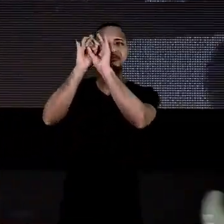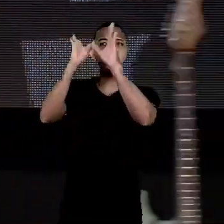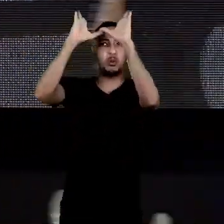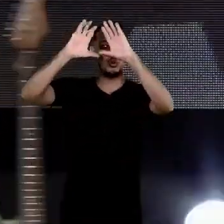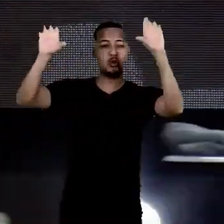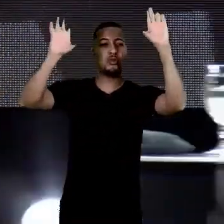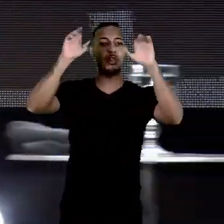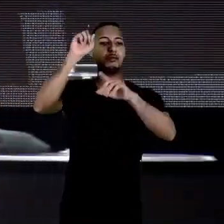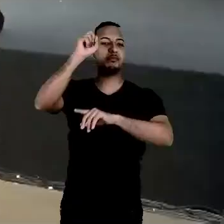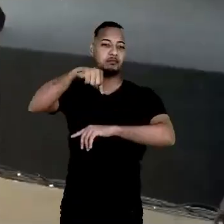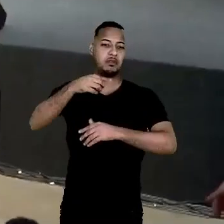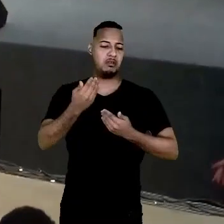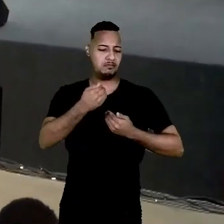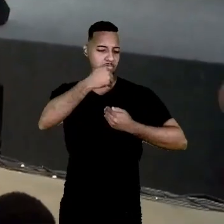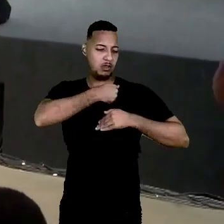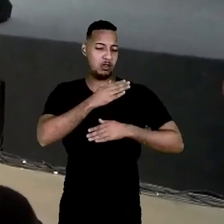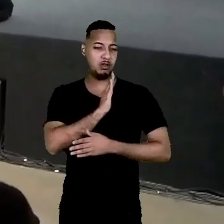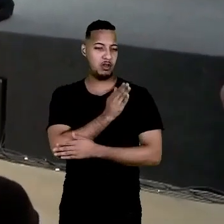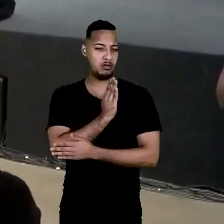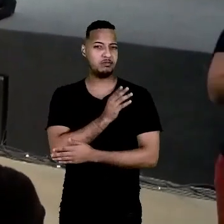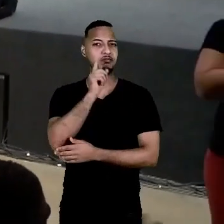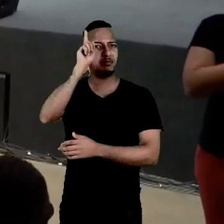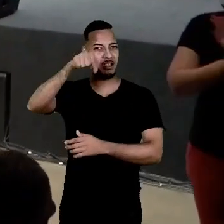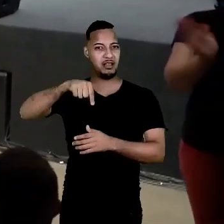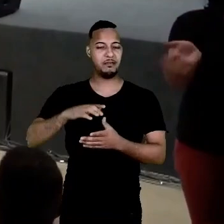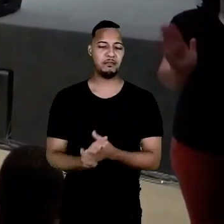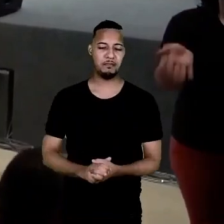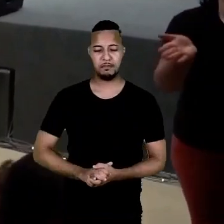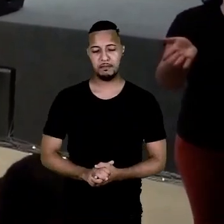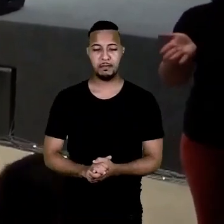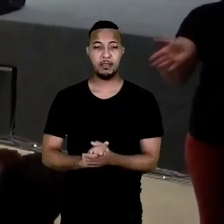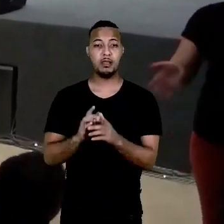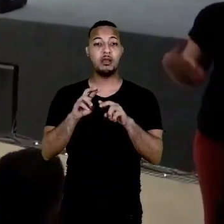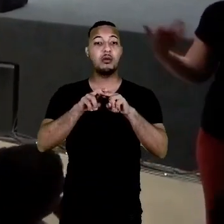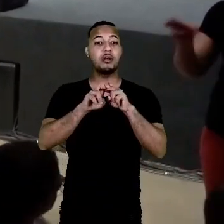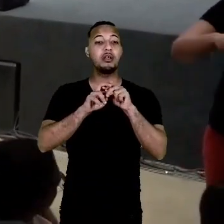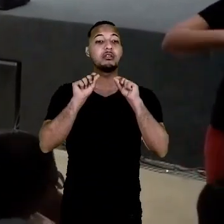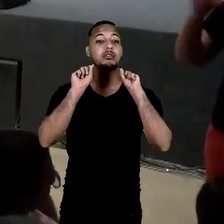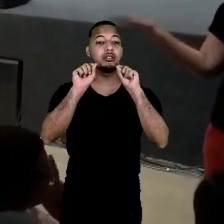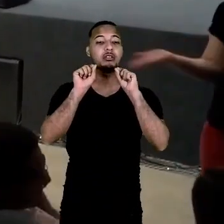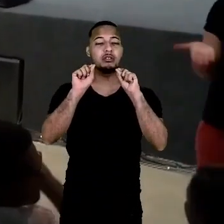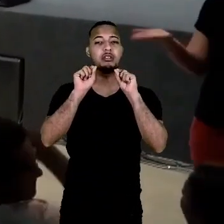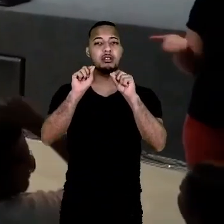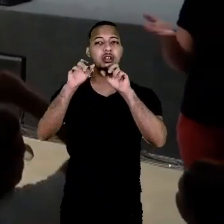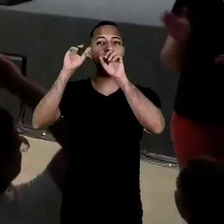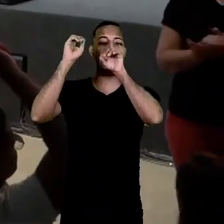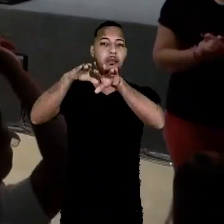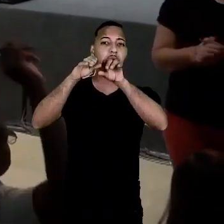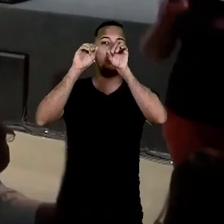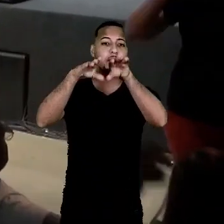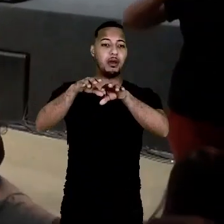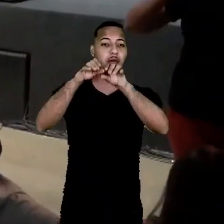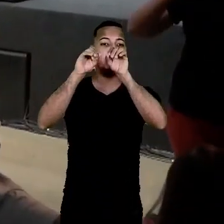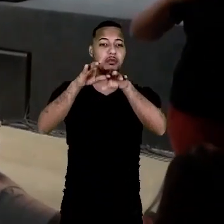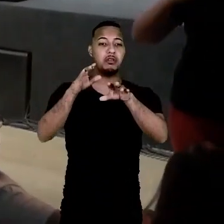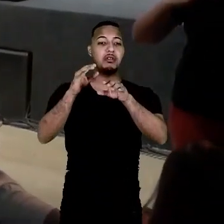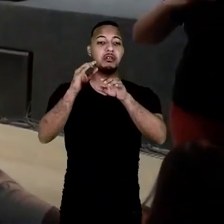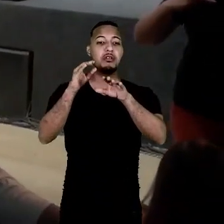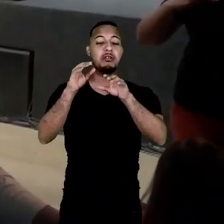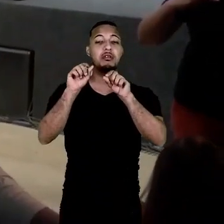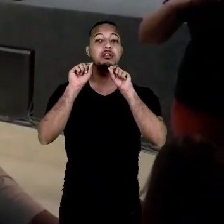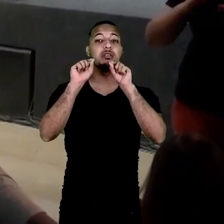que nós carregamos dentro do nosso coração. Por isso que hoje essa palavra é uma palavra, sabe, que